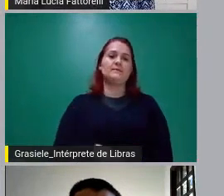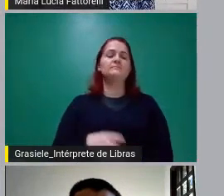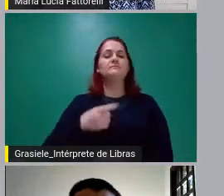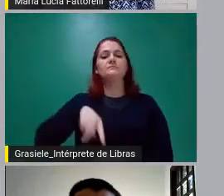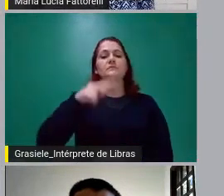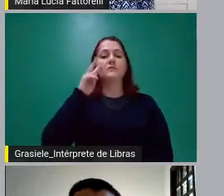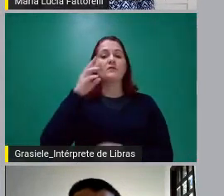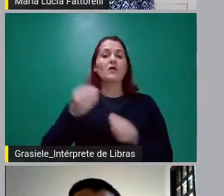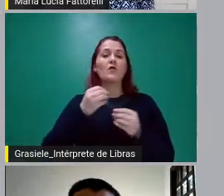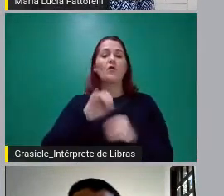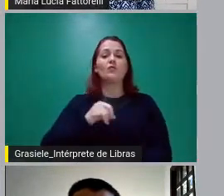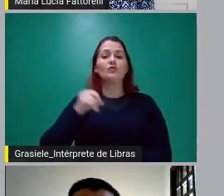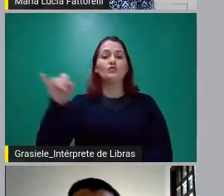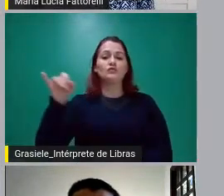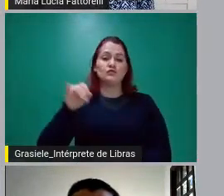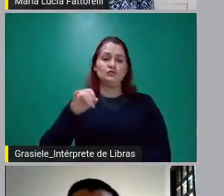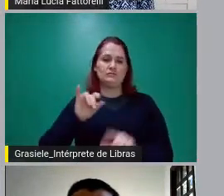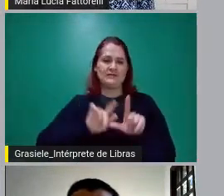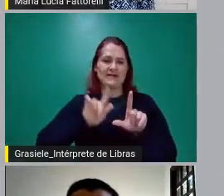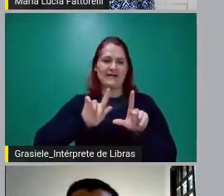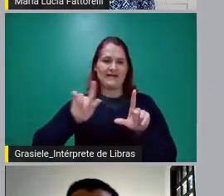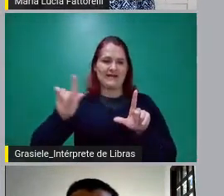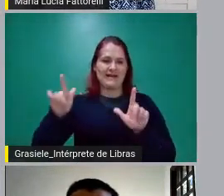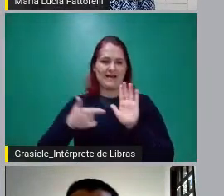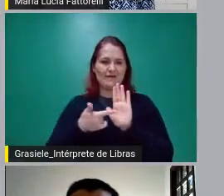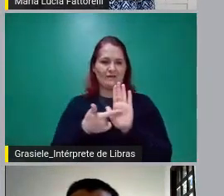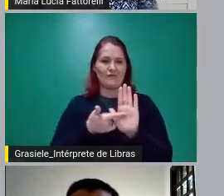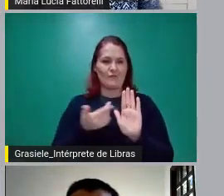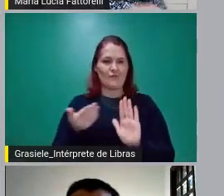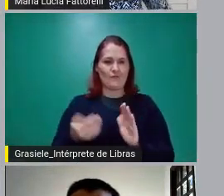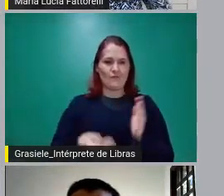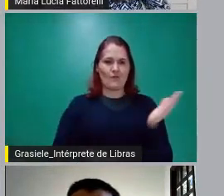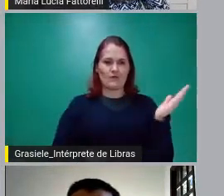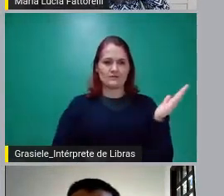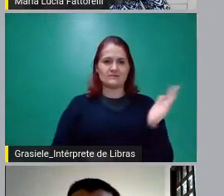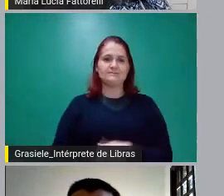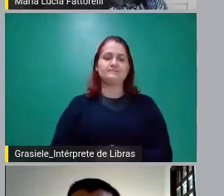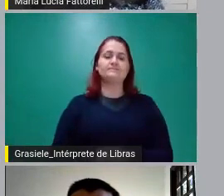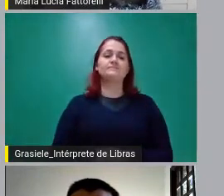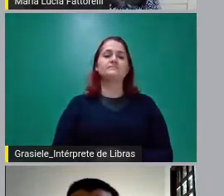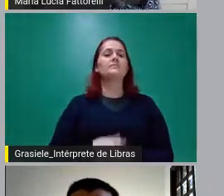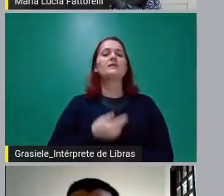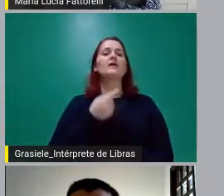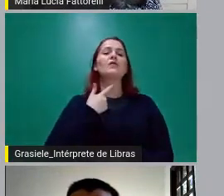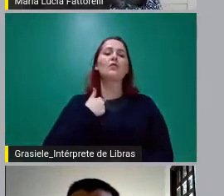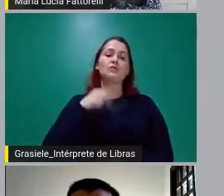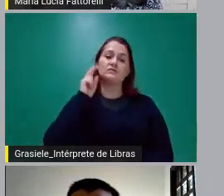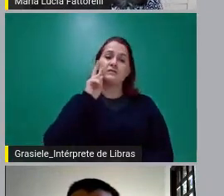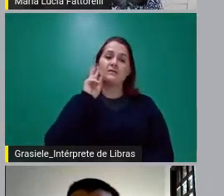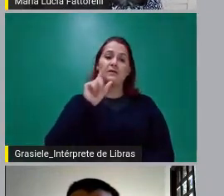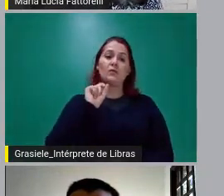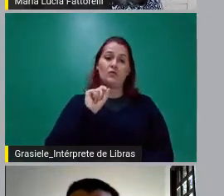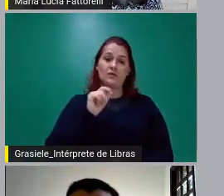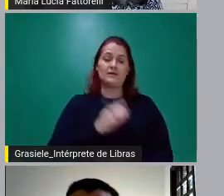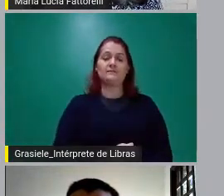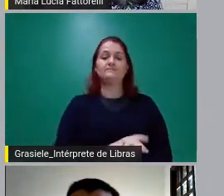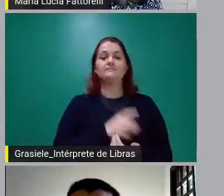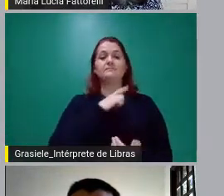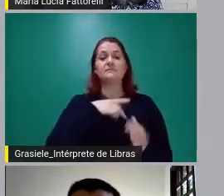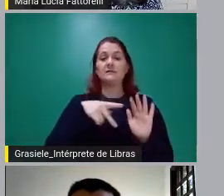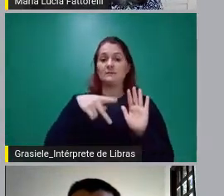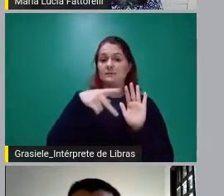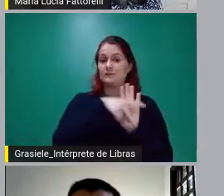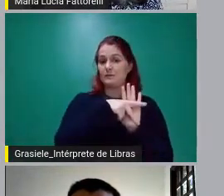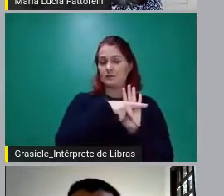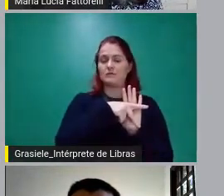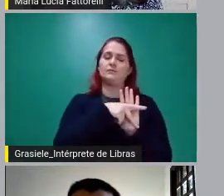de 1994. Uma coisa que eu gosto de rememorar quando eu mostro esse gráfico é que, apesar da redução proporcional que você tem